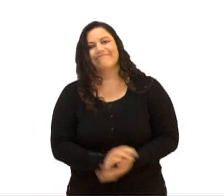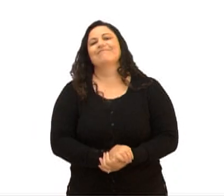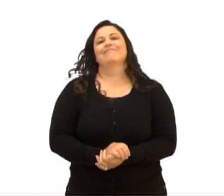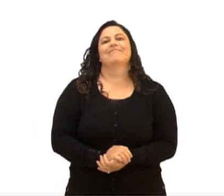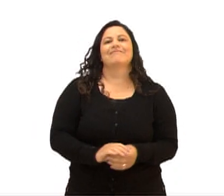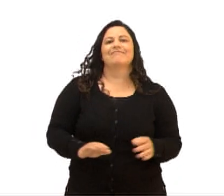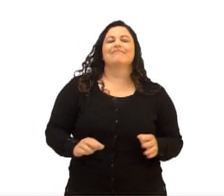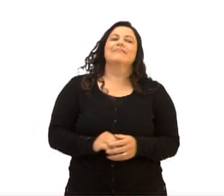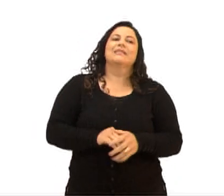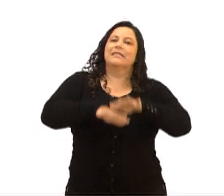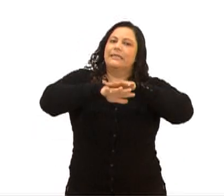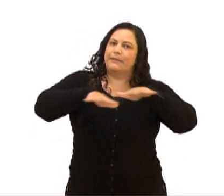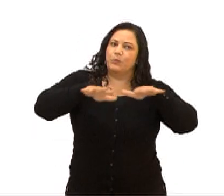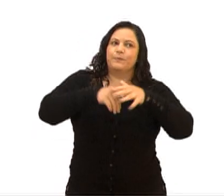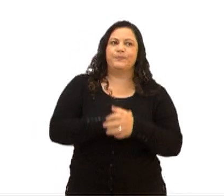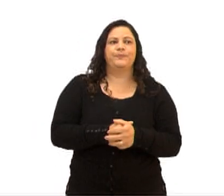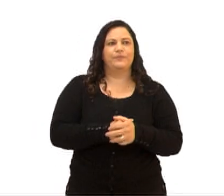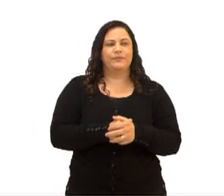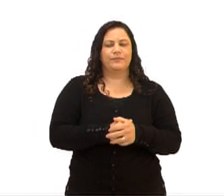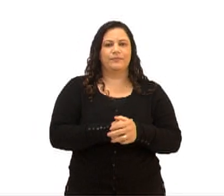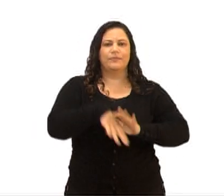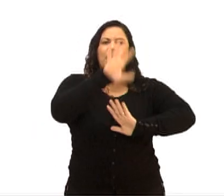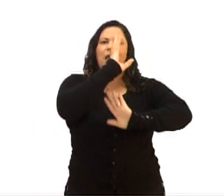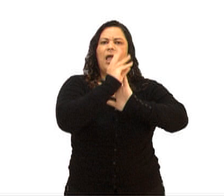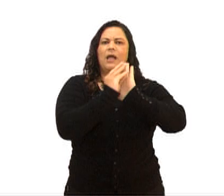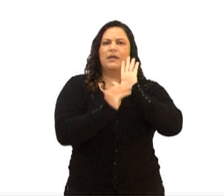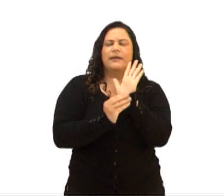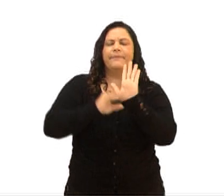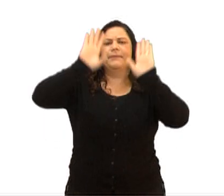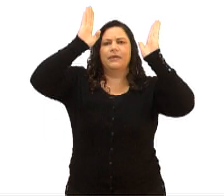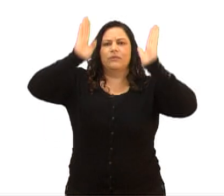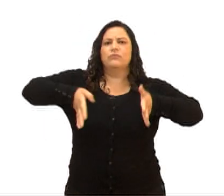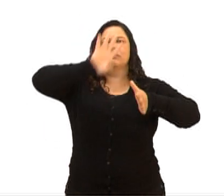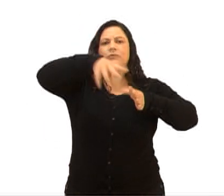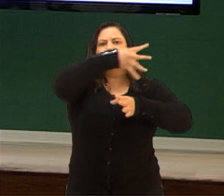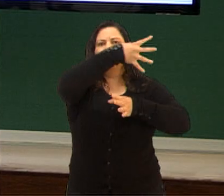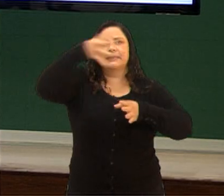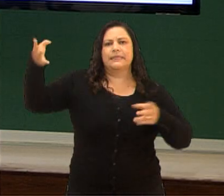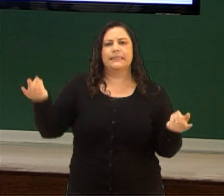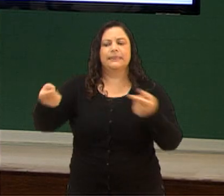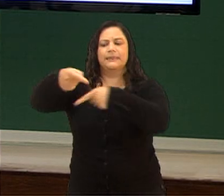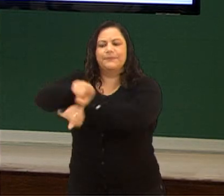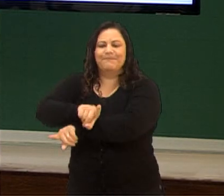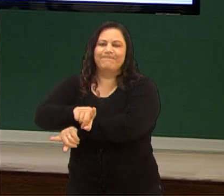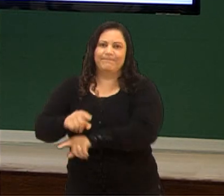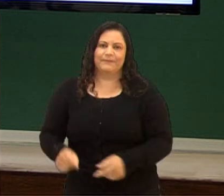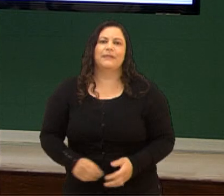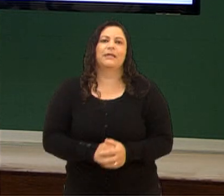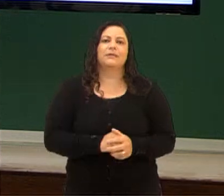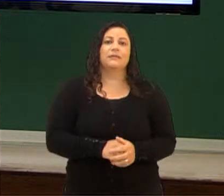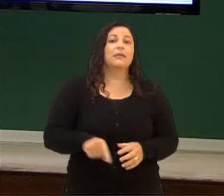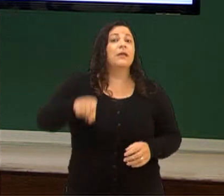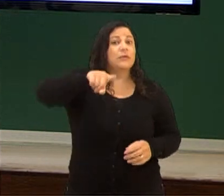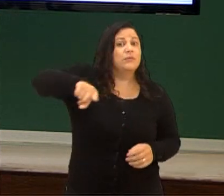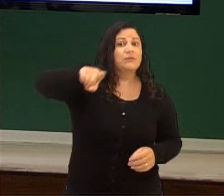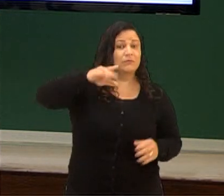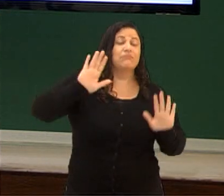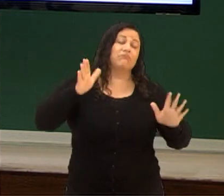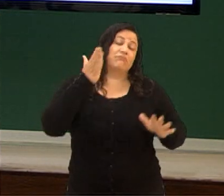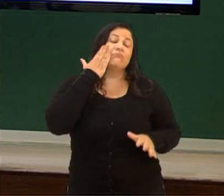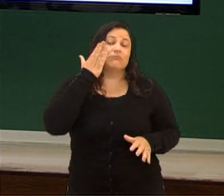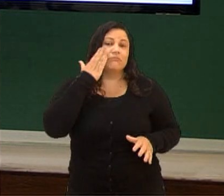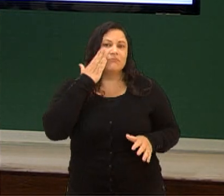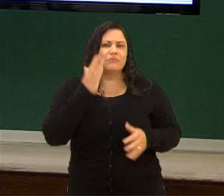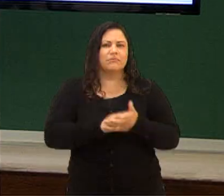lá, vamos, elemento da matriz inversa. Isso aqui, pessoal, é para você ter bonitinho lá, se você